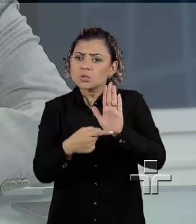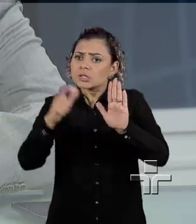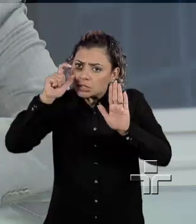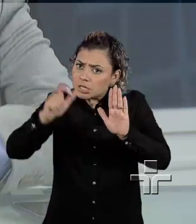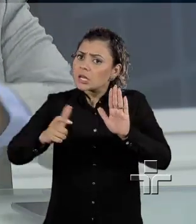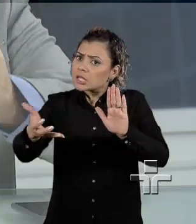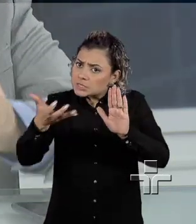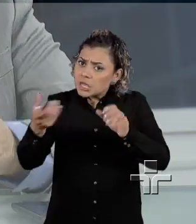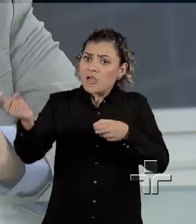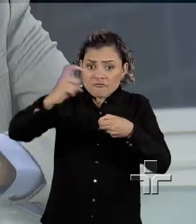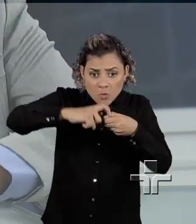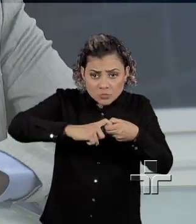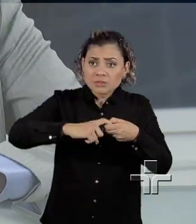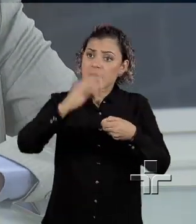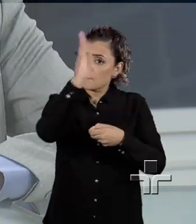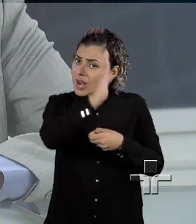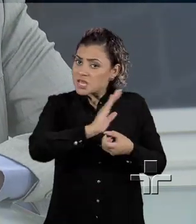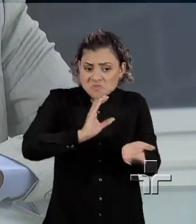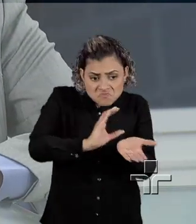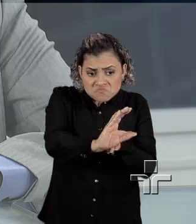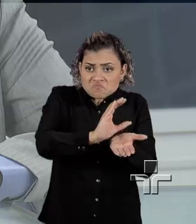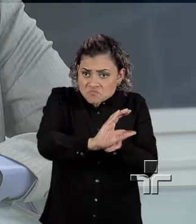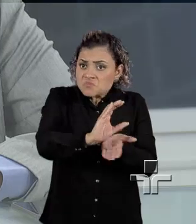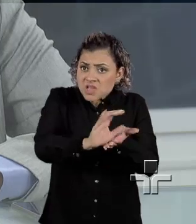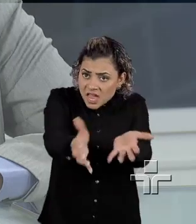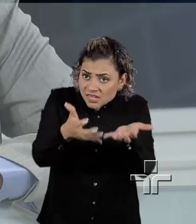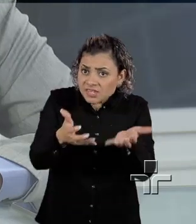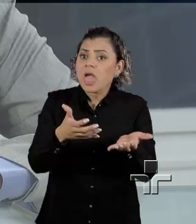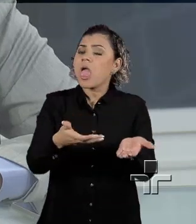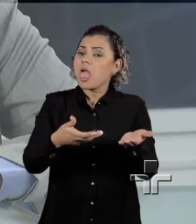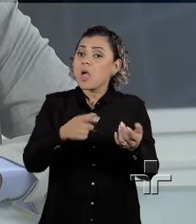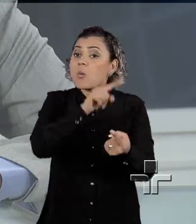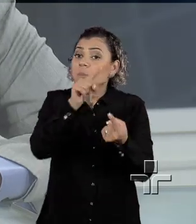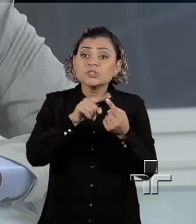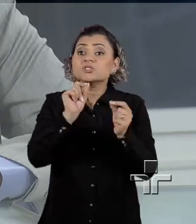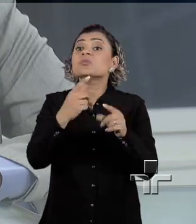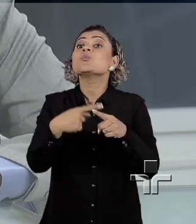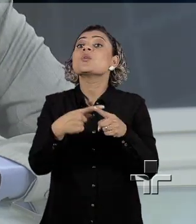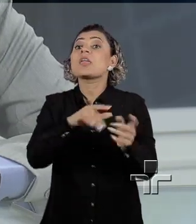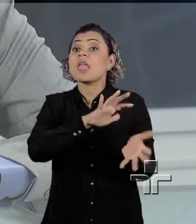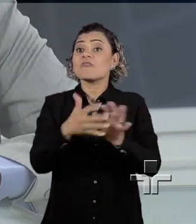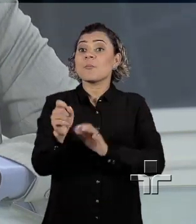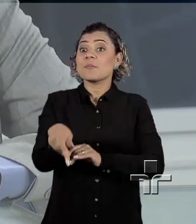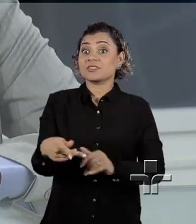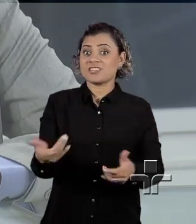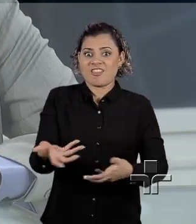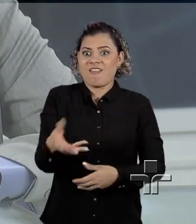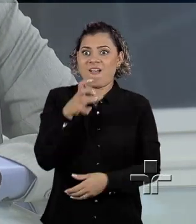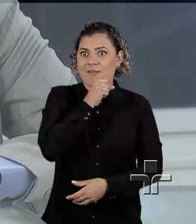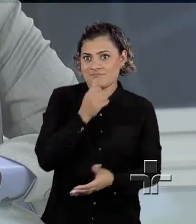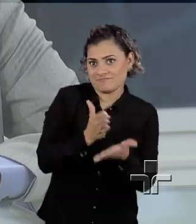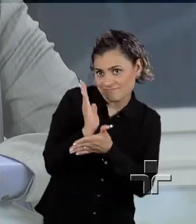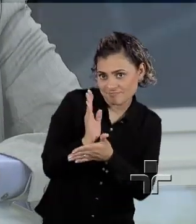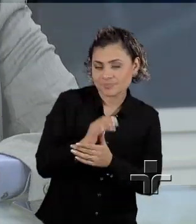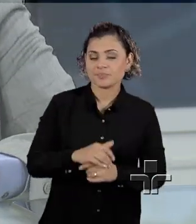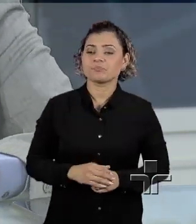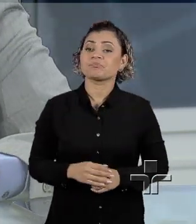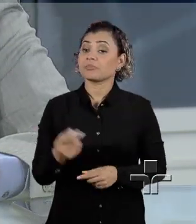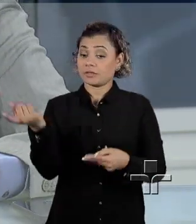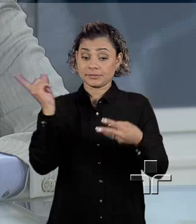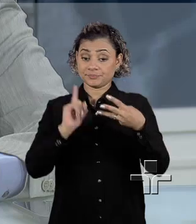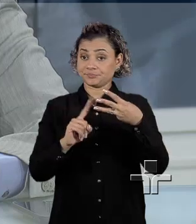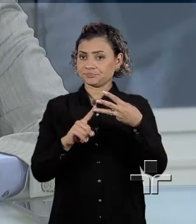interesse em voltar ao Brasil para investir em função da reforma da Previdência. Então, muito feliz. E, em terceiro